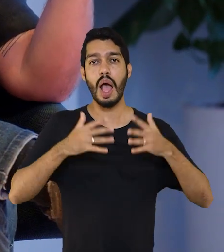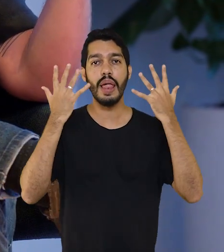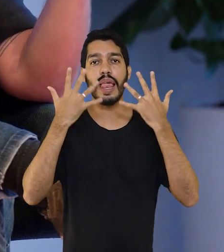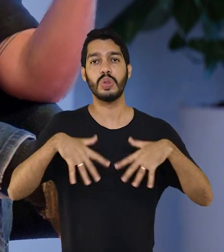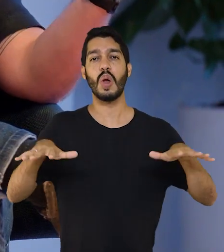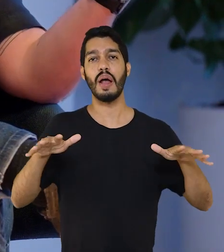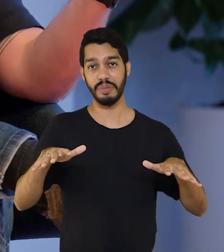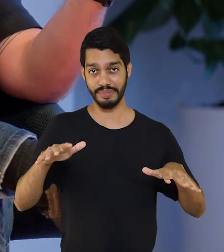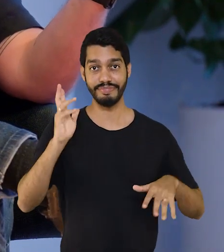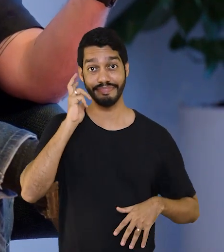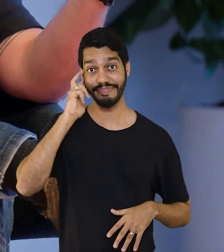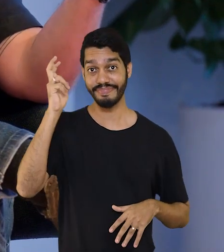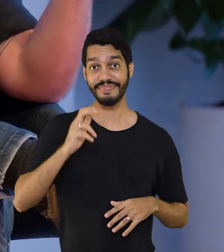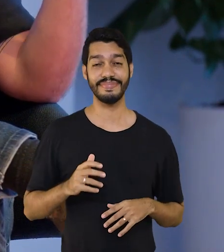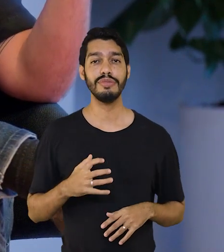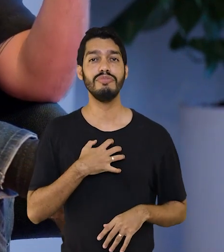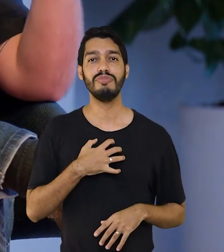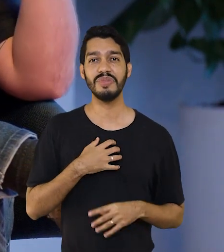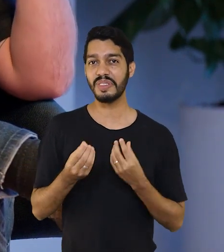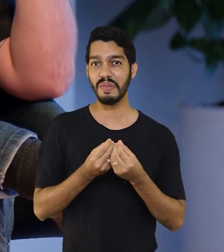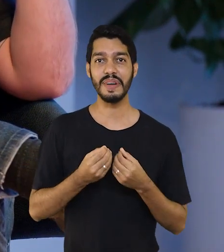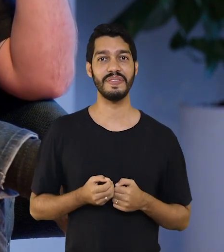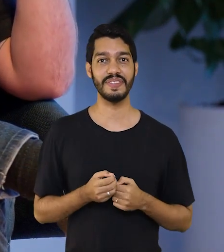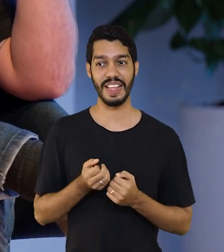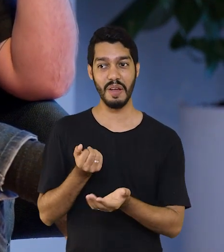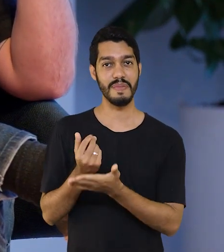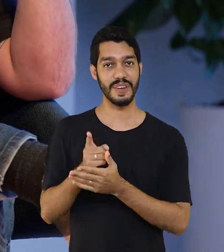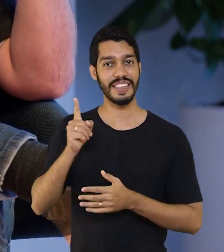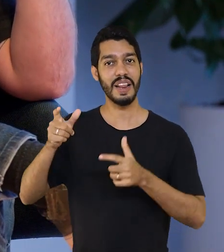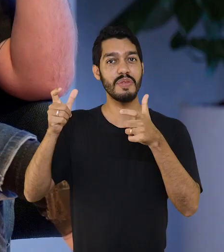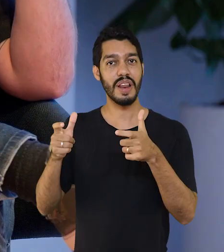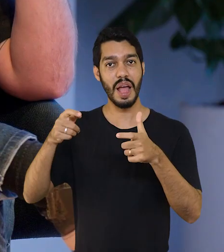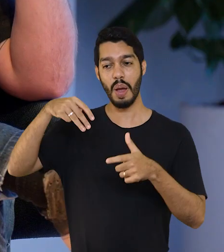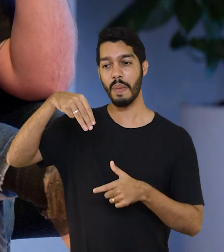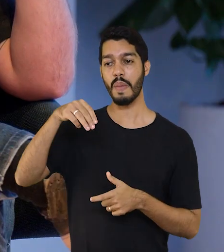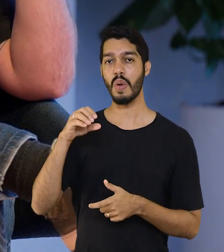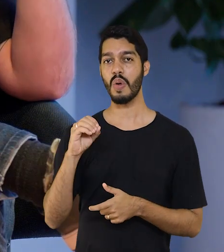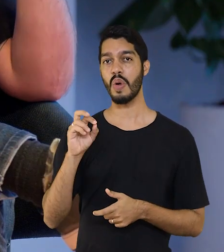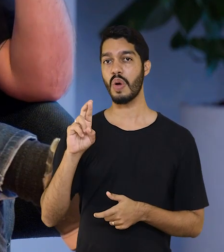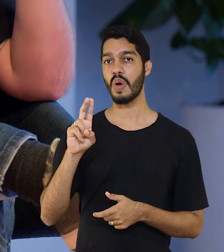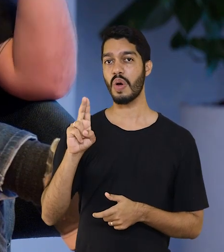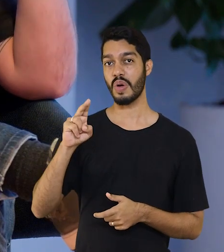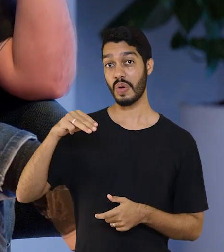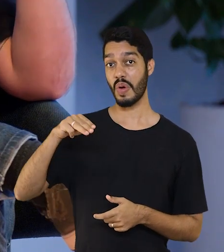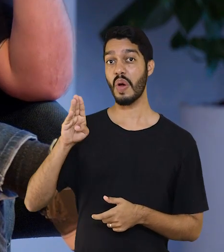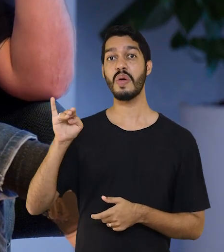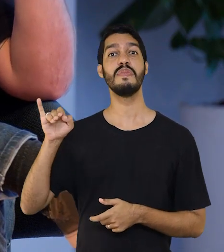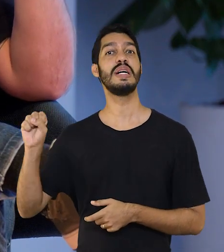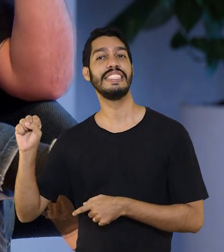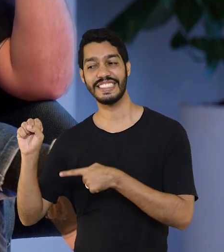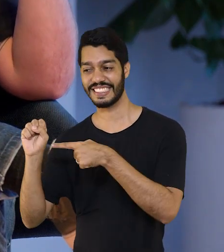forma mais relevante, mais inteligente. Então, uma das coisas que eles fizeram foi comprar o naming right do Morumbi, chamou de Morumbis, que